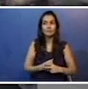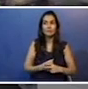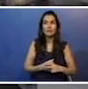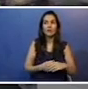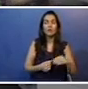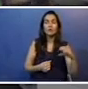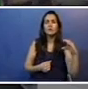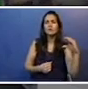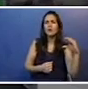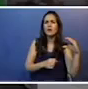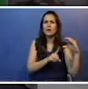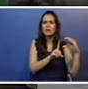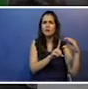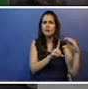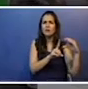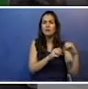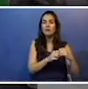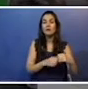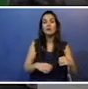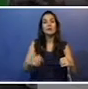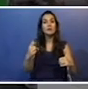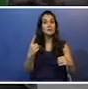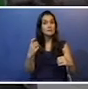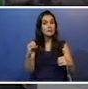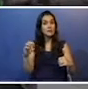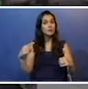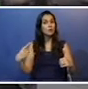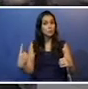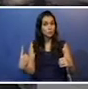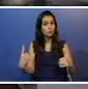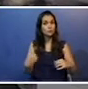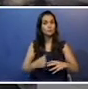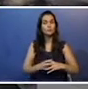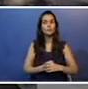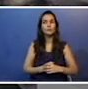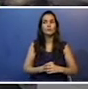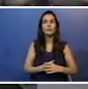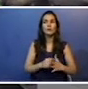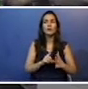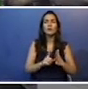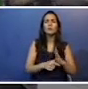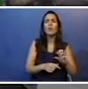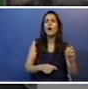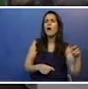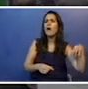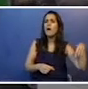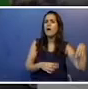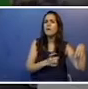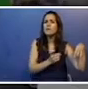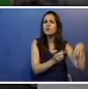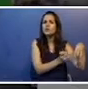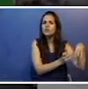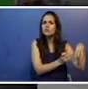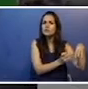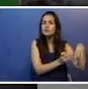ou seja, 101. Depois, MX, ou